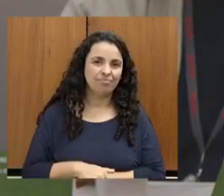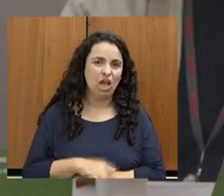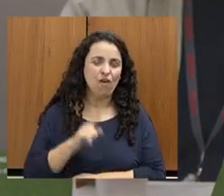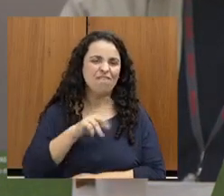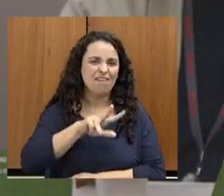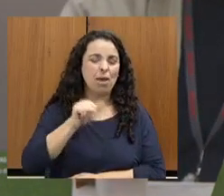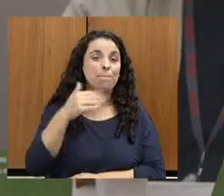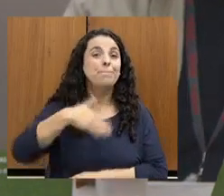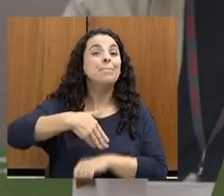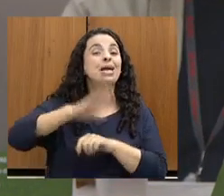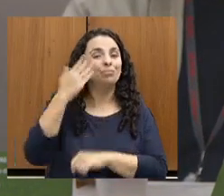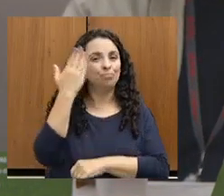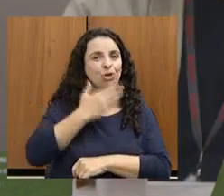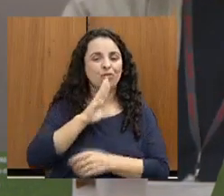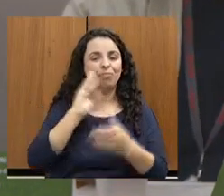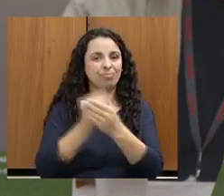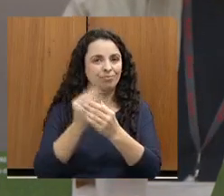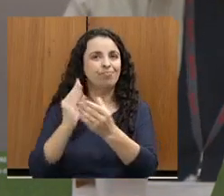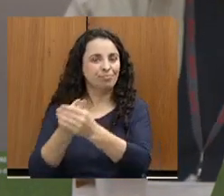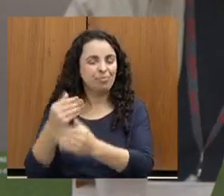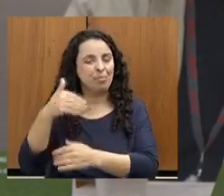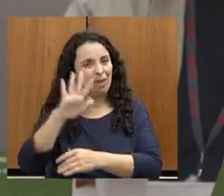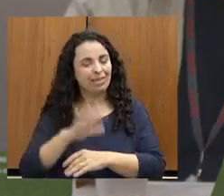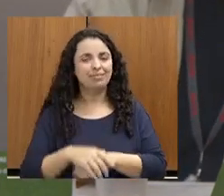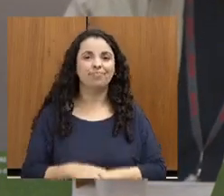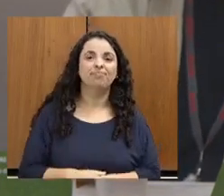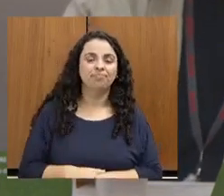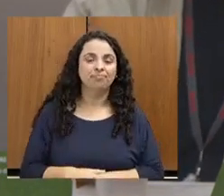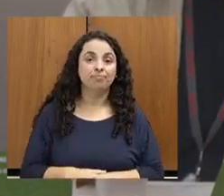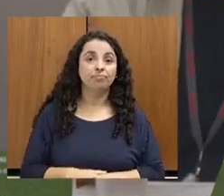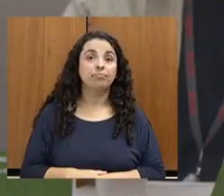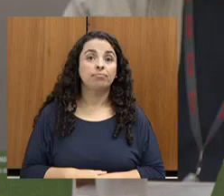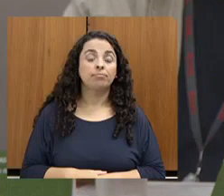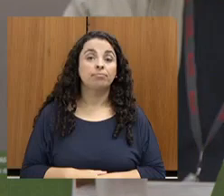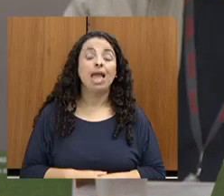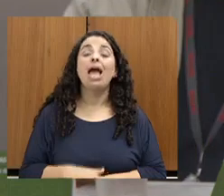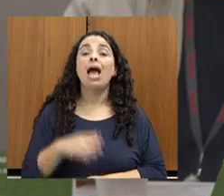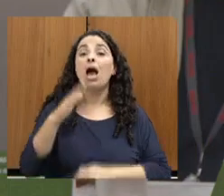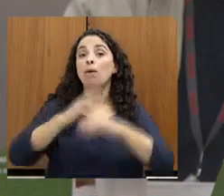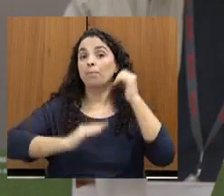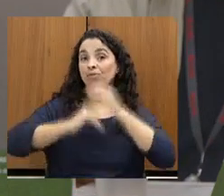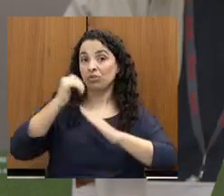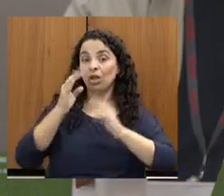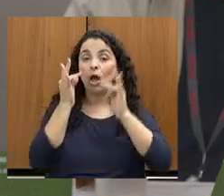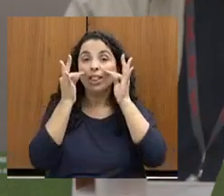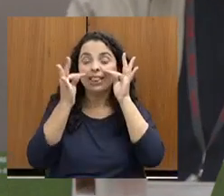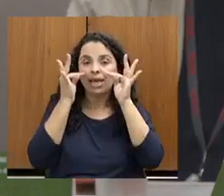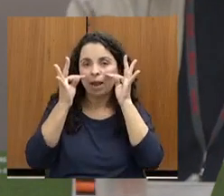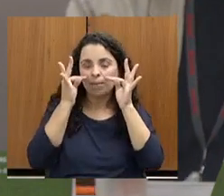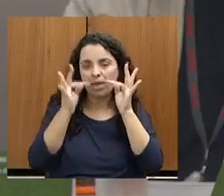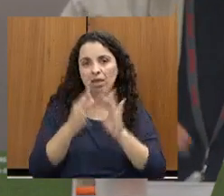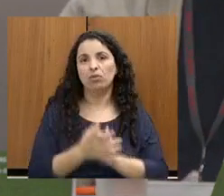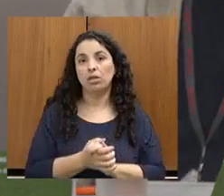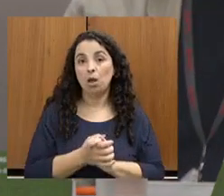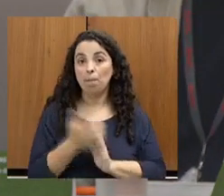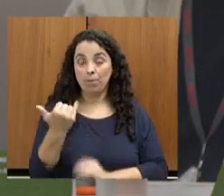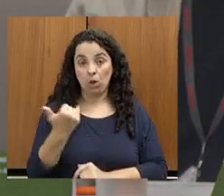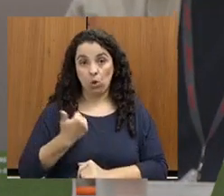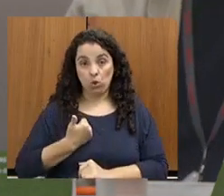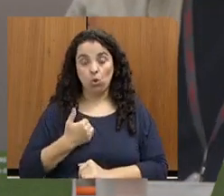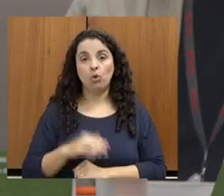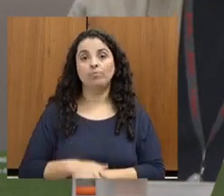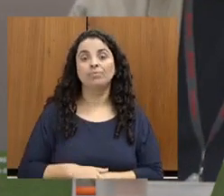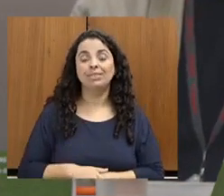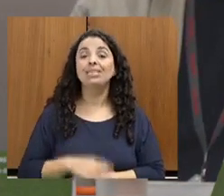O Davi, a terapeuta do Davi, me contou que, quando o Lucas é confrontado sobre as suas atitudes, não só com o Davi, mas com vários